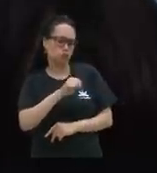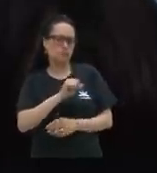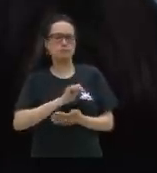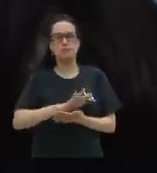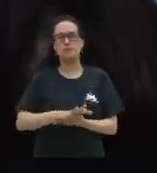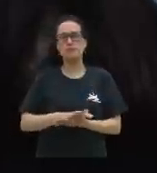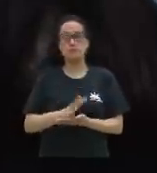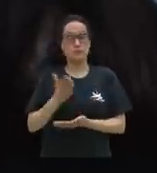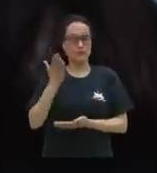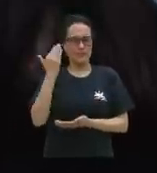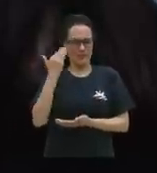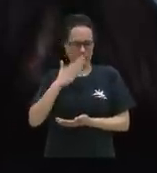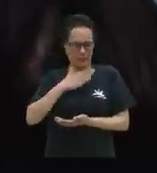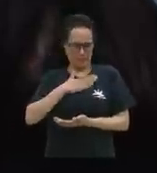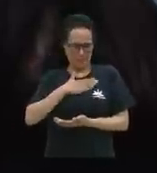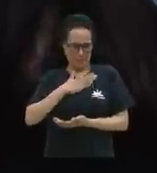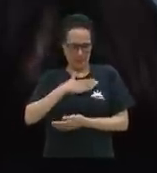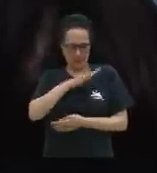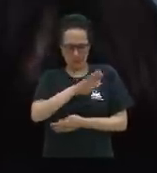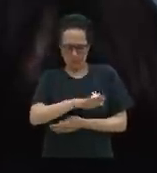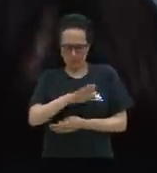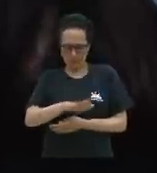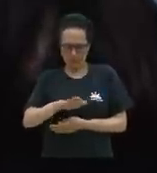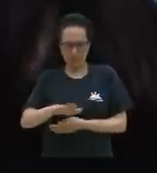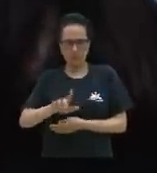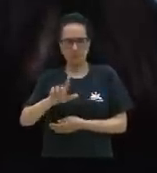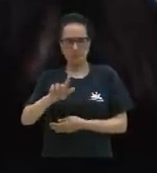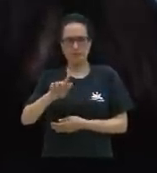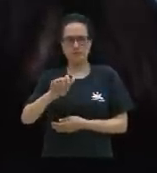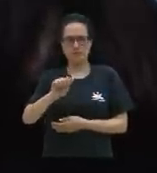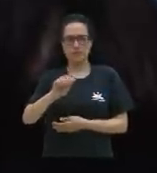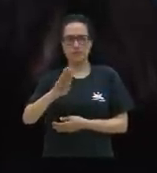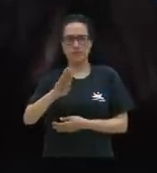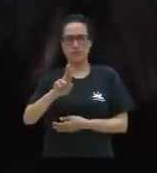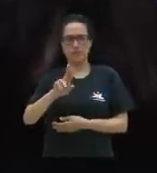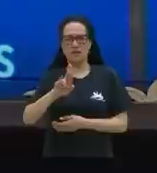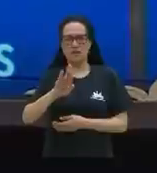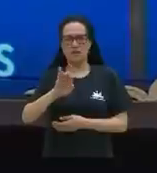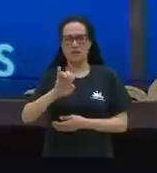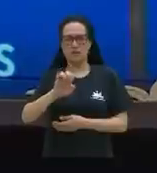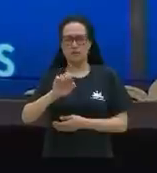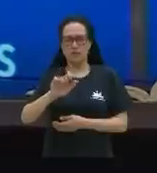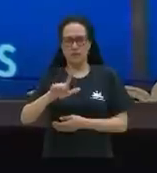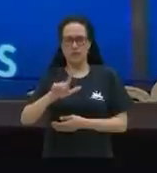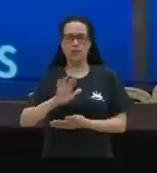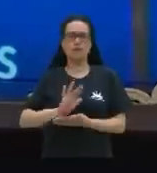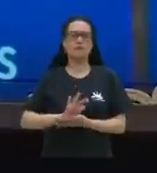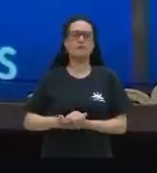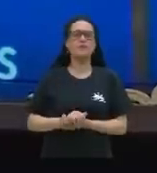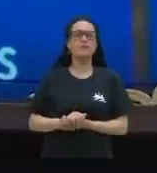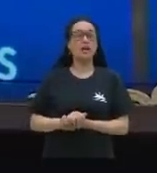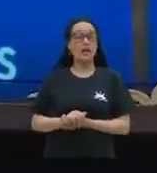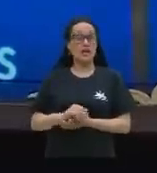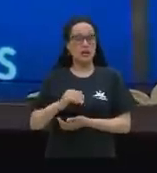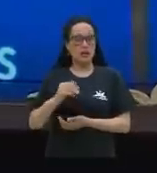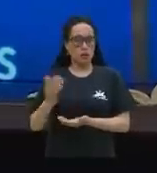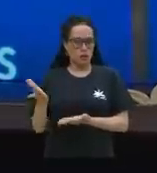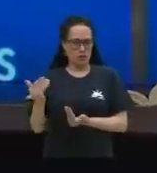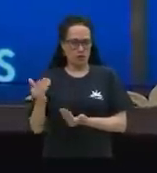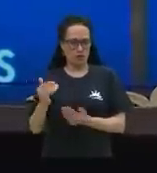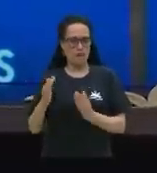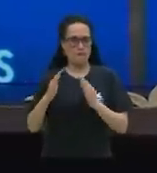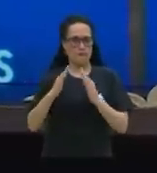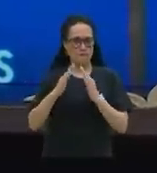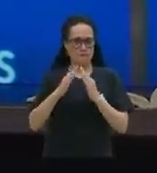meu caçula Gabriel, que também é pregador, já esteve aqui também na TV Evangelizada e mora em Navegantes, Santa